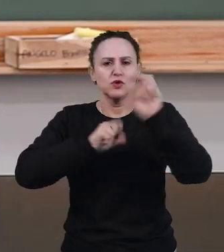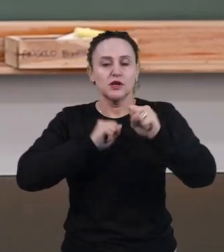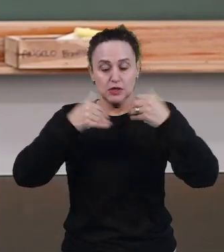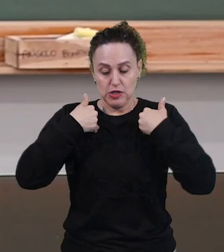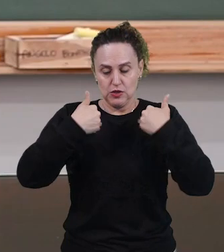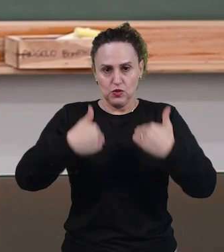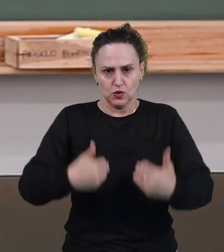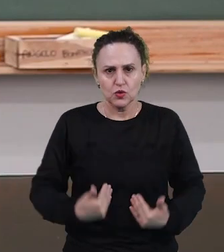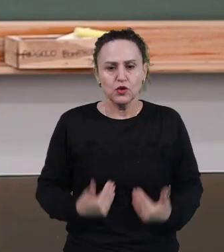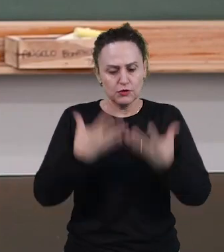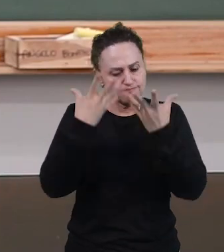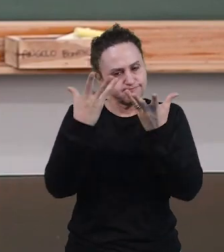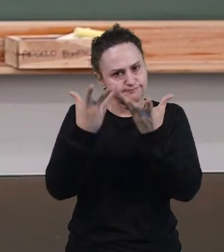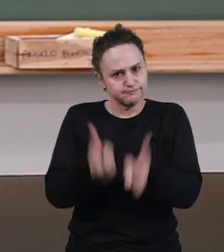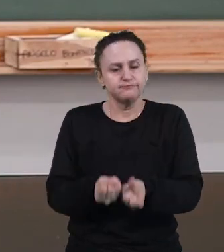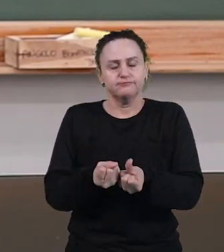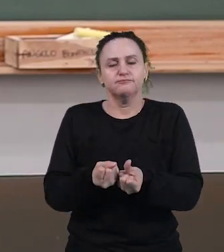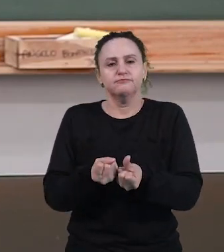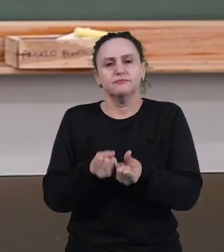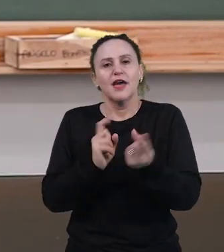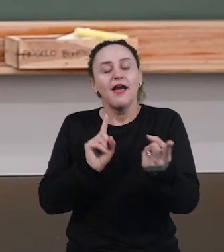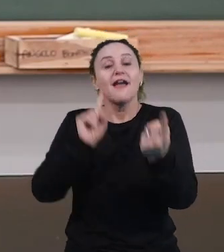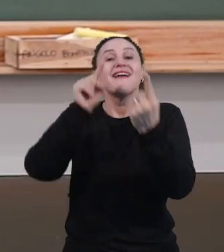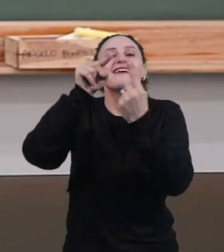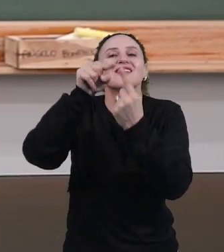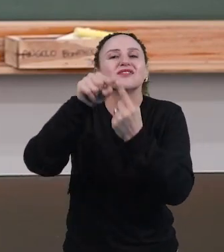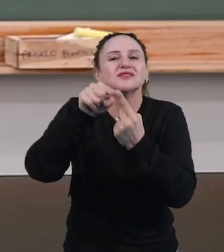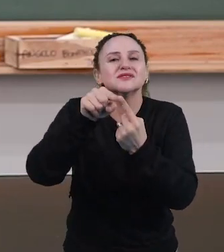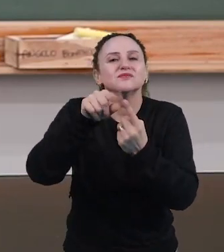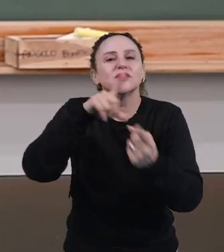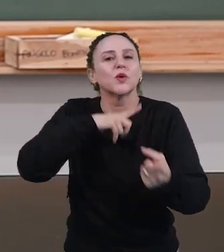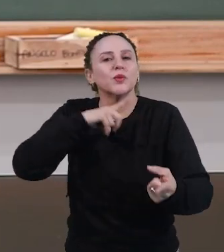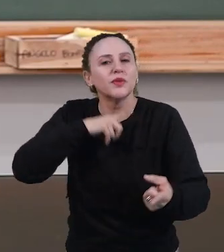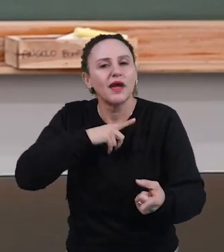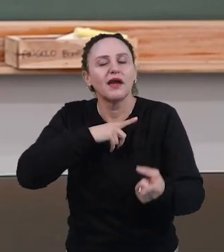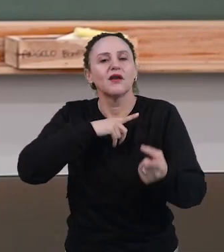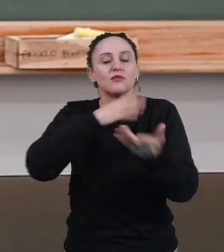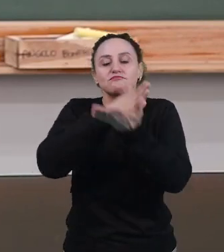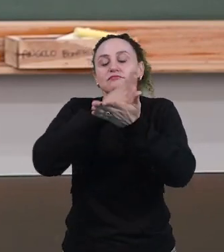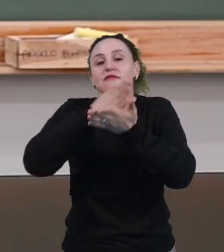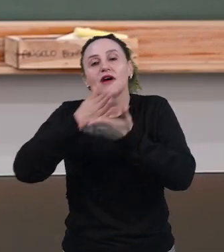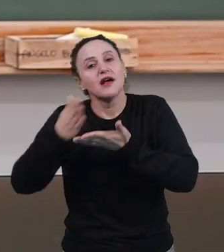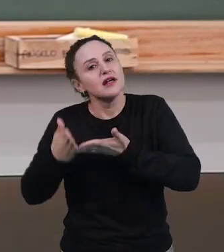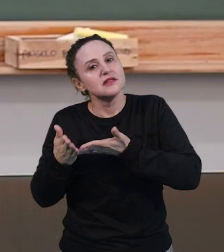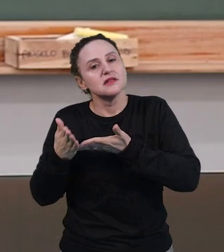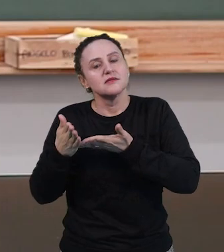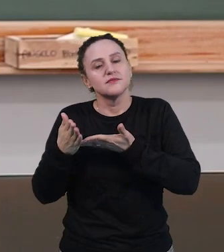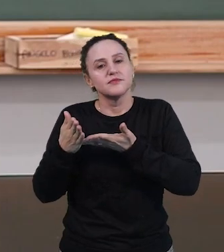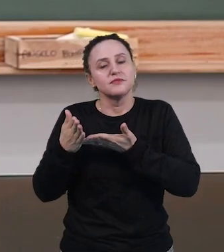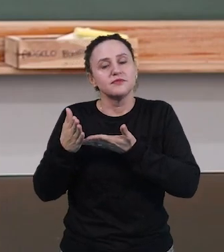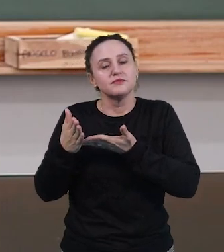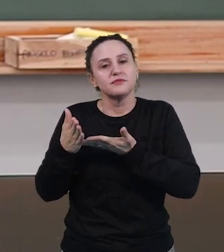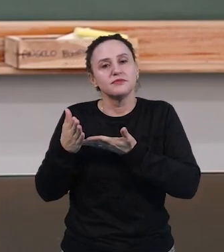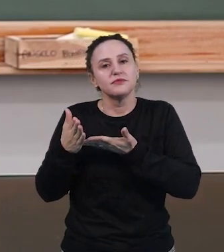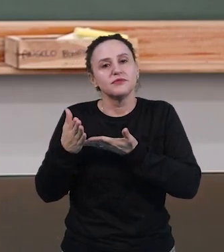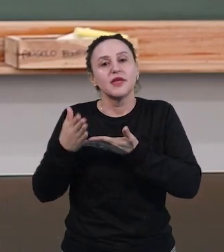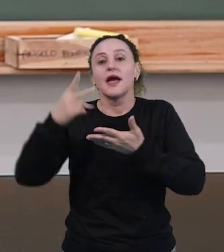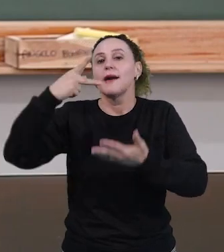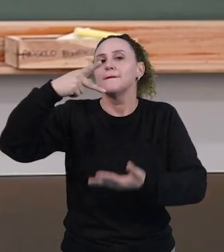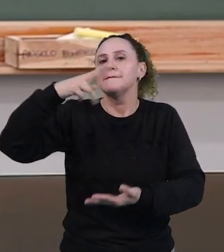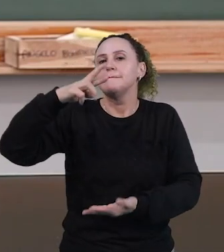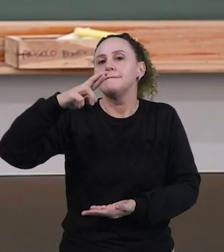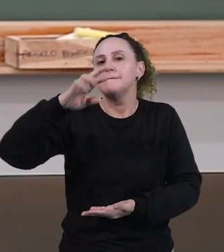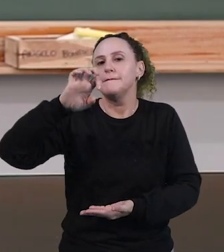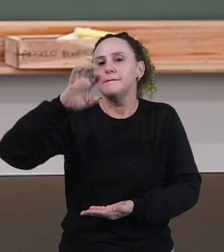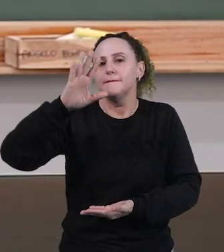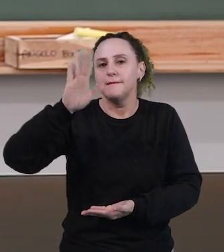né, muito essa função, eu entro numa fase de pré-operatória,